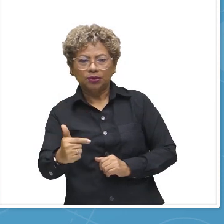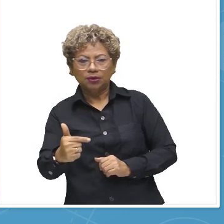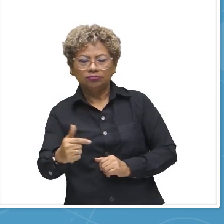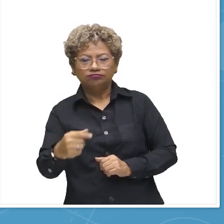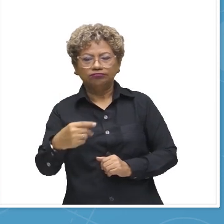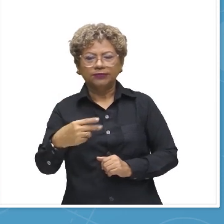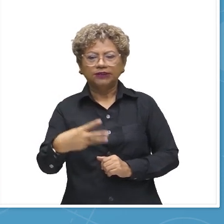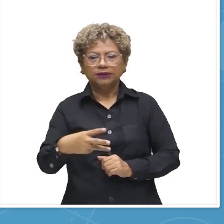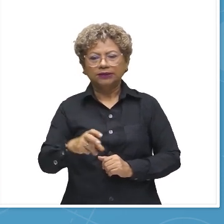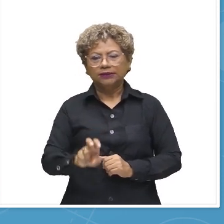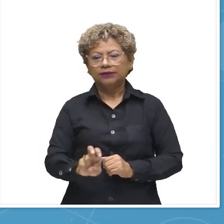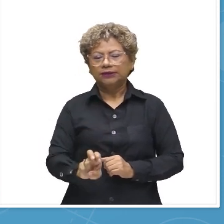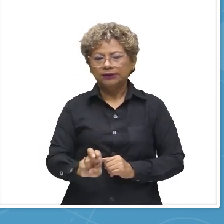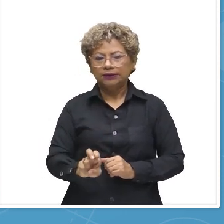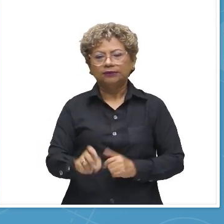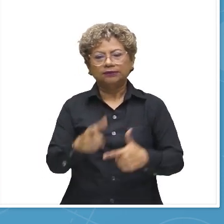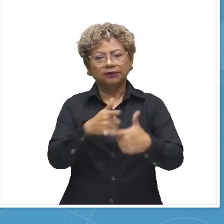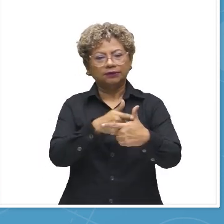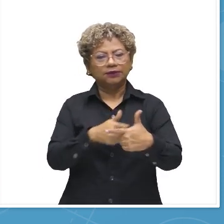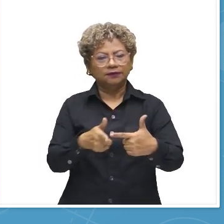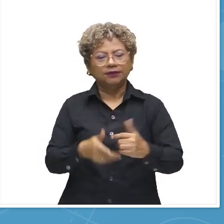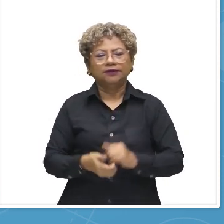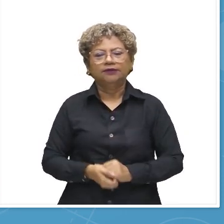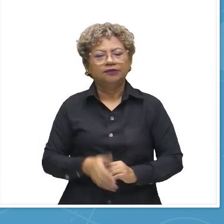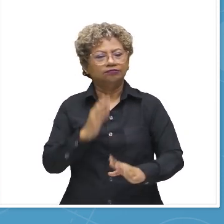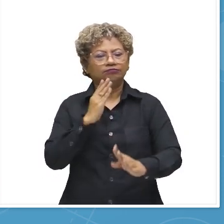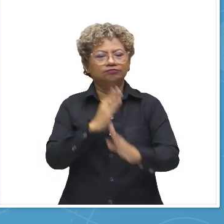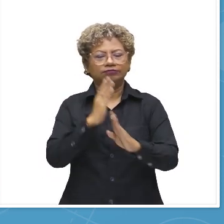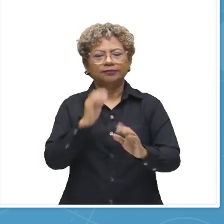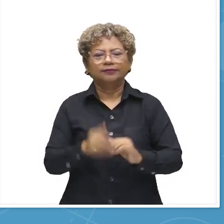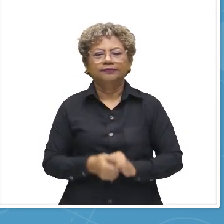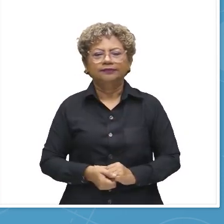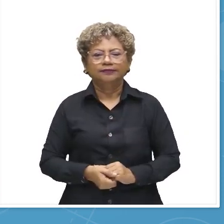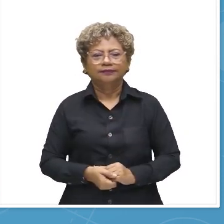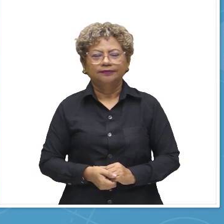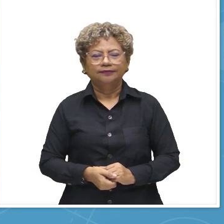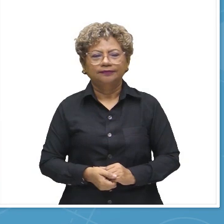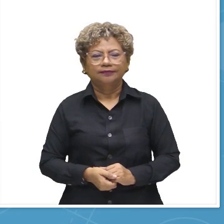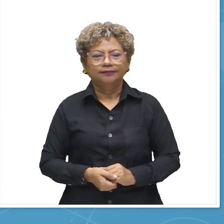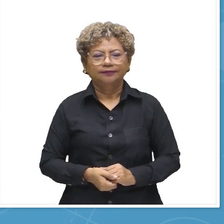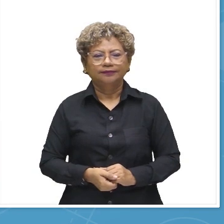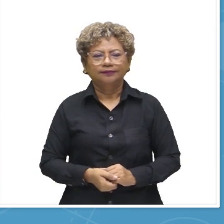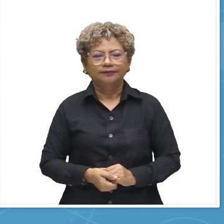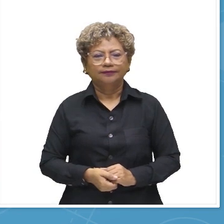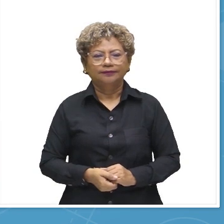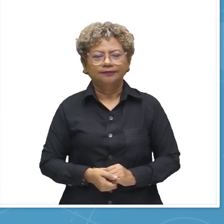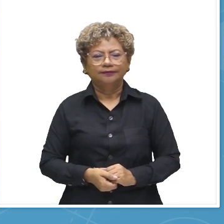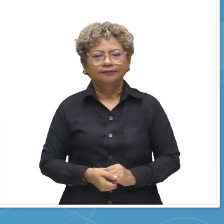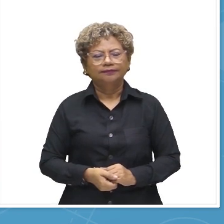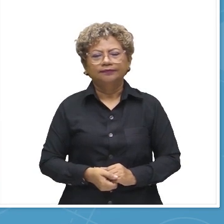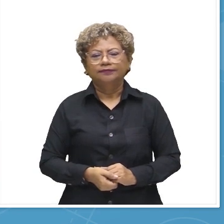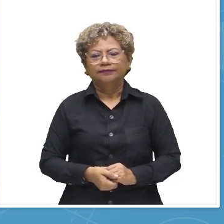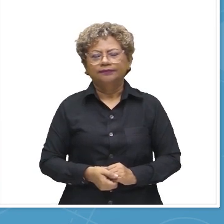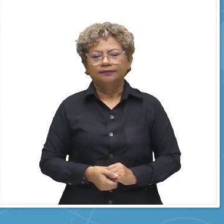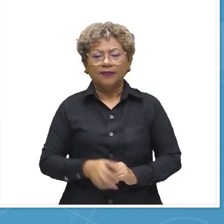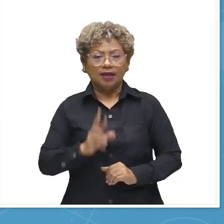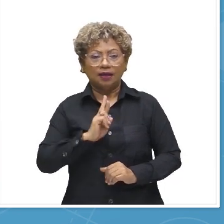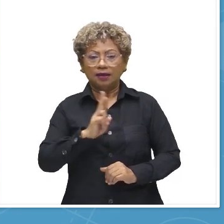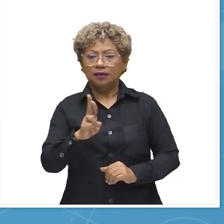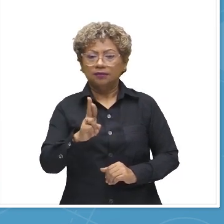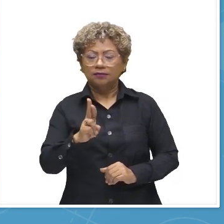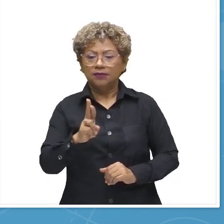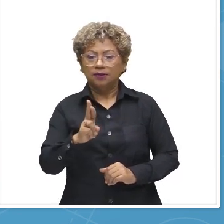em fatores primos, tá? E aqui a gente vai chegar, ó, no resultado de